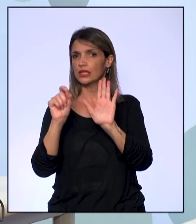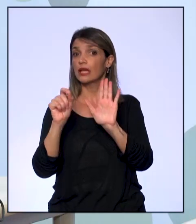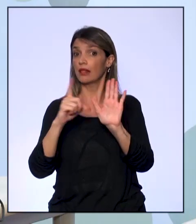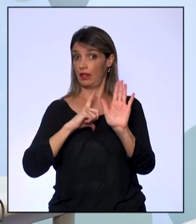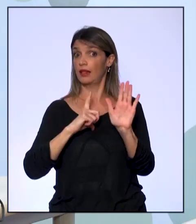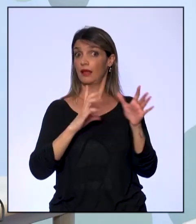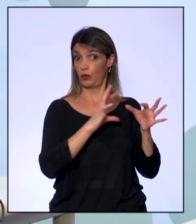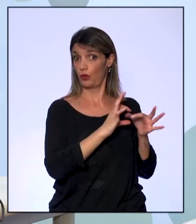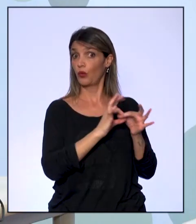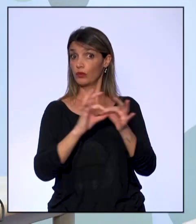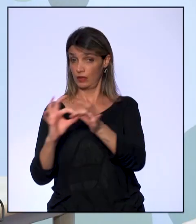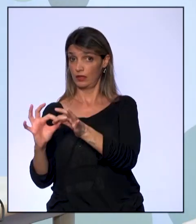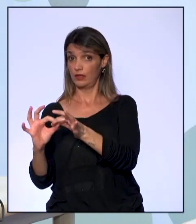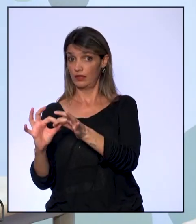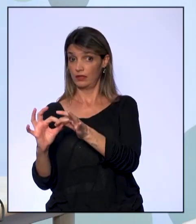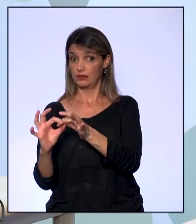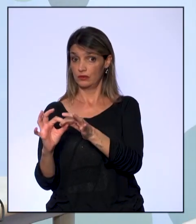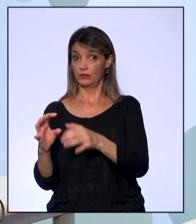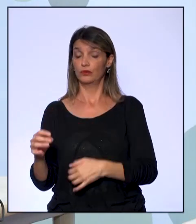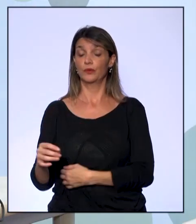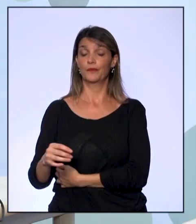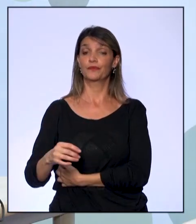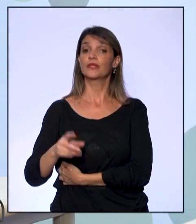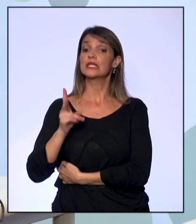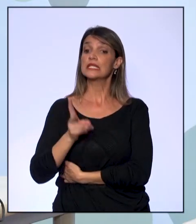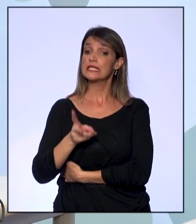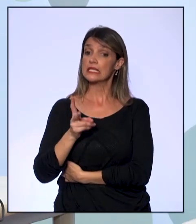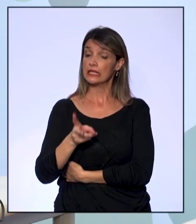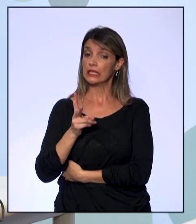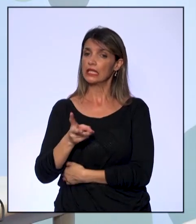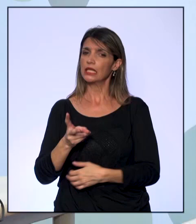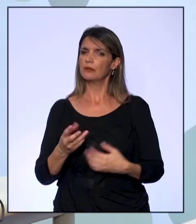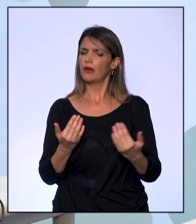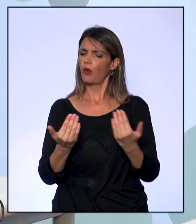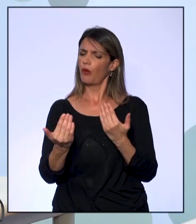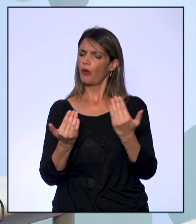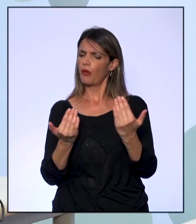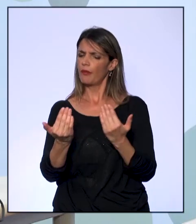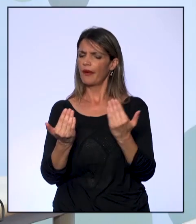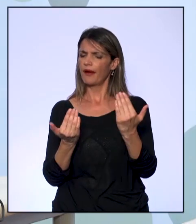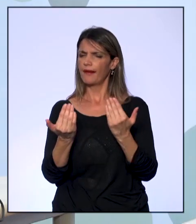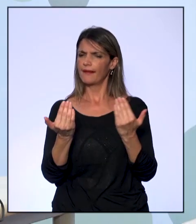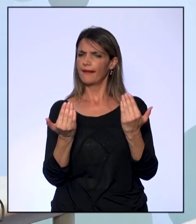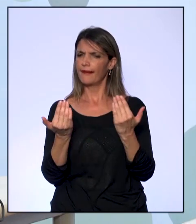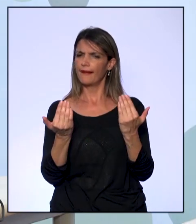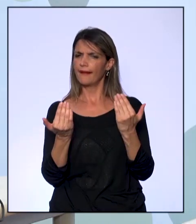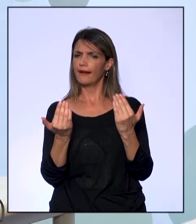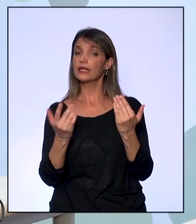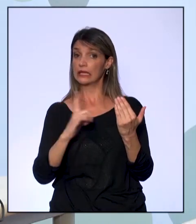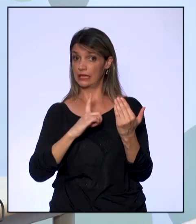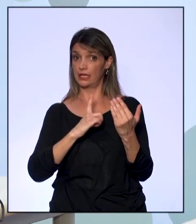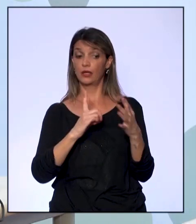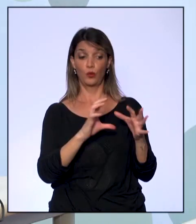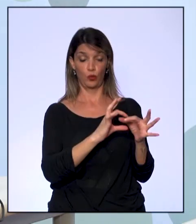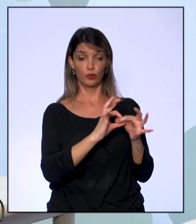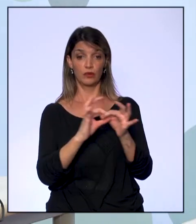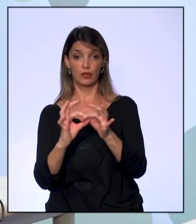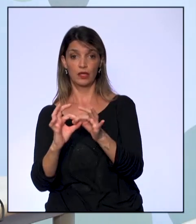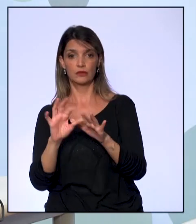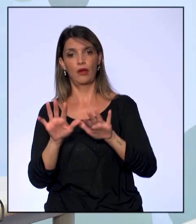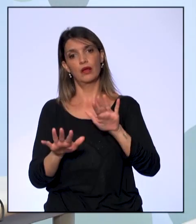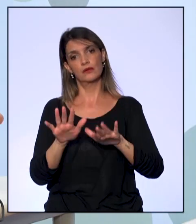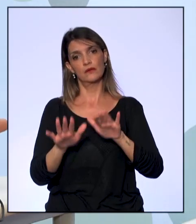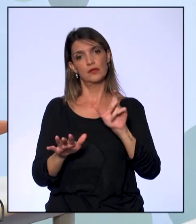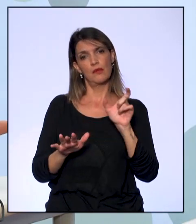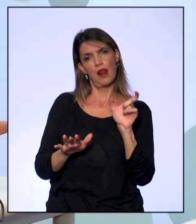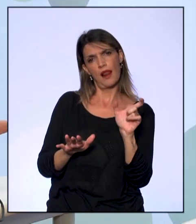contexto olha outra palavra chave então sempre as expressões nós vamos analisá-las dentro de um contexto às vezes